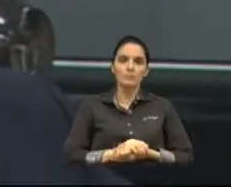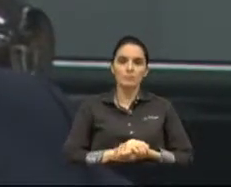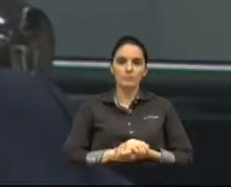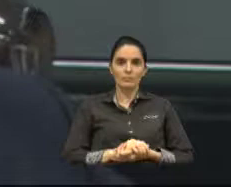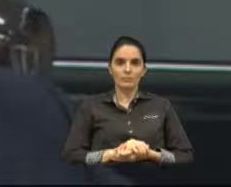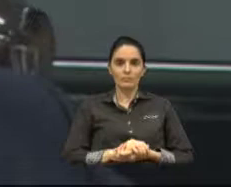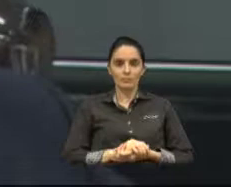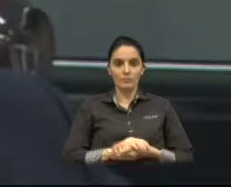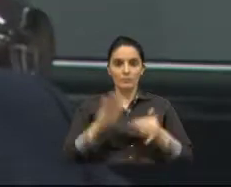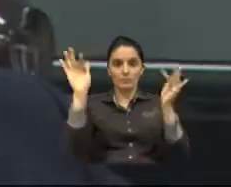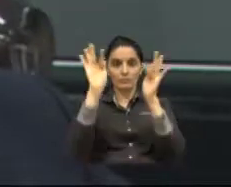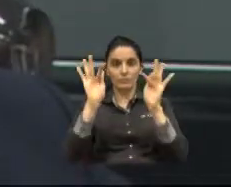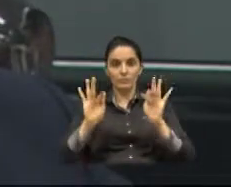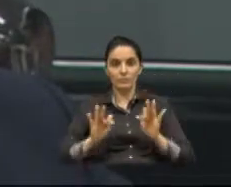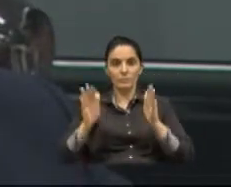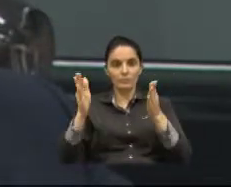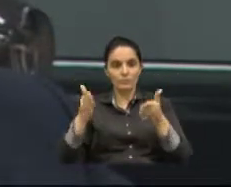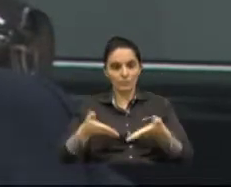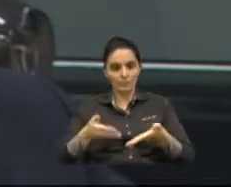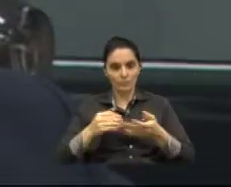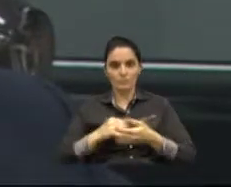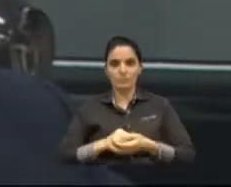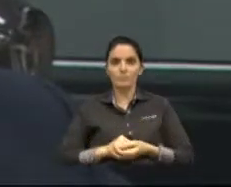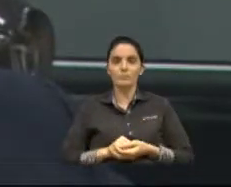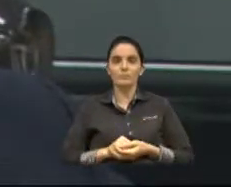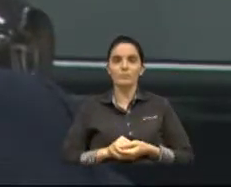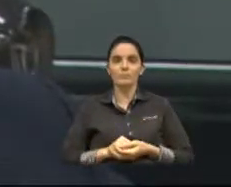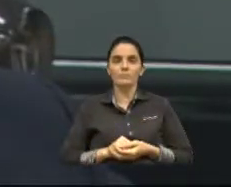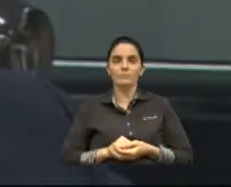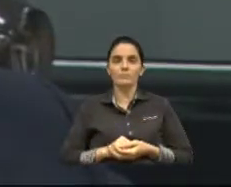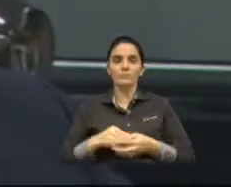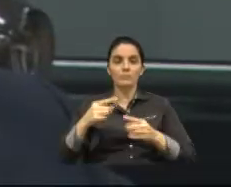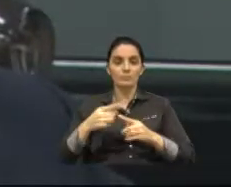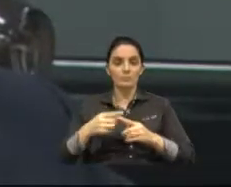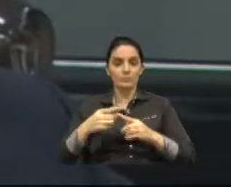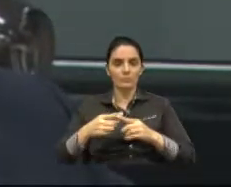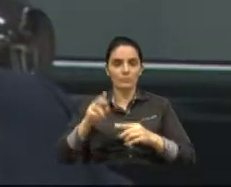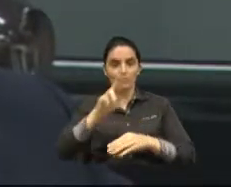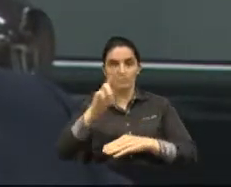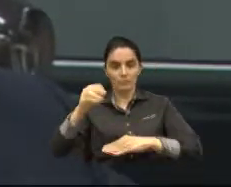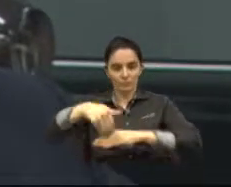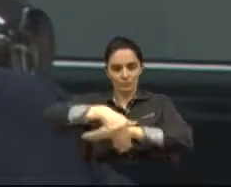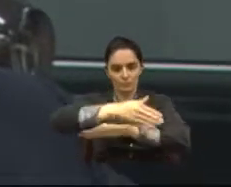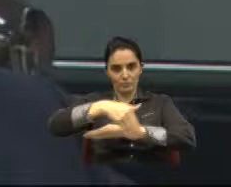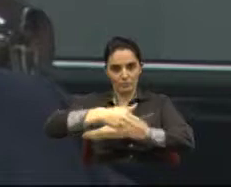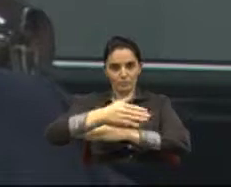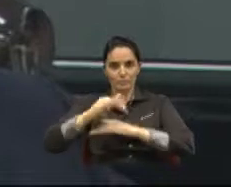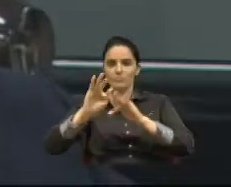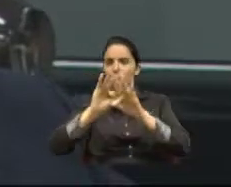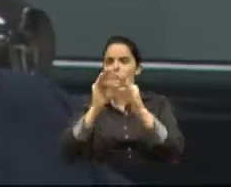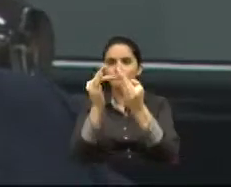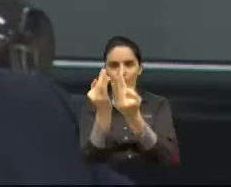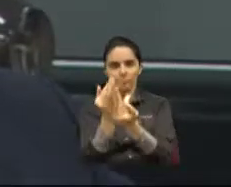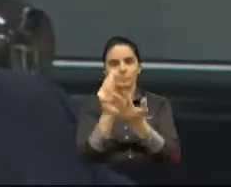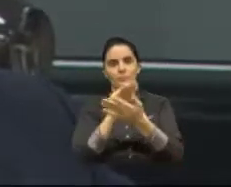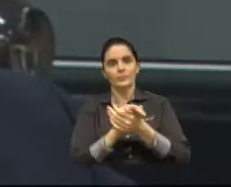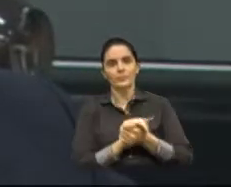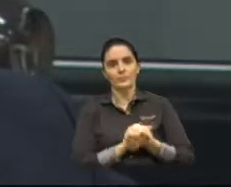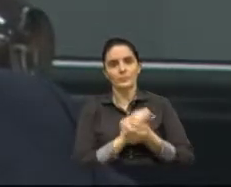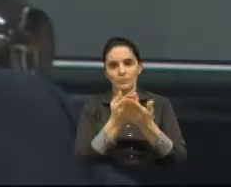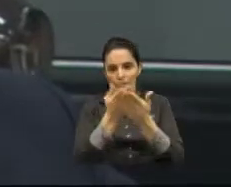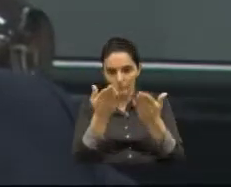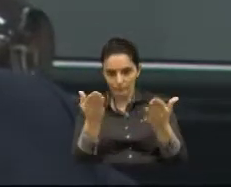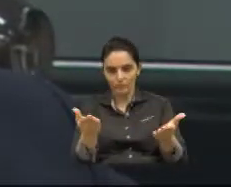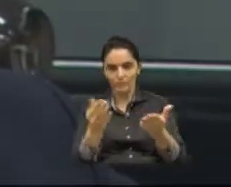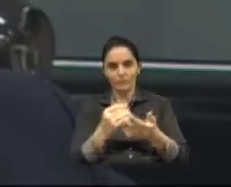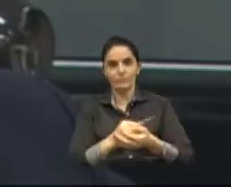poder fazer essa homenagem a ele e a todos vocês, por aquilo que vocês, porque ele fez, e que